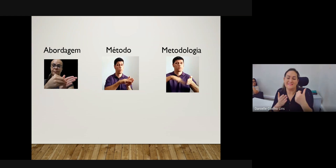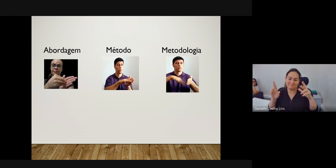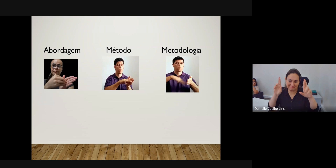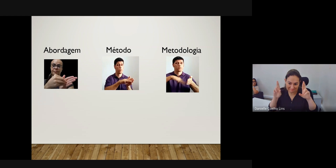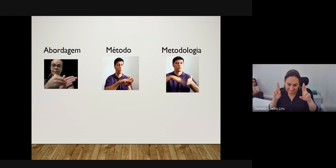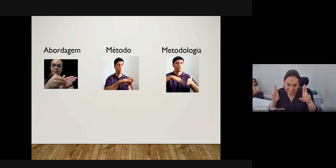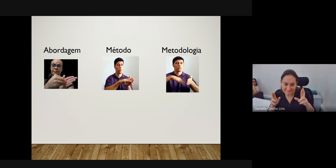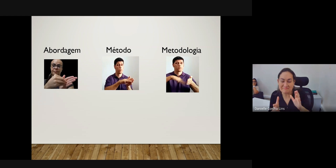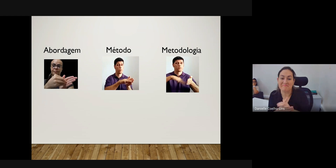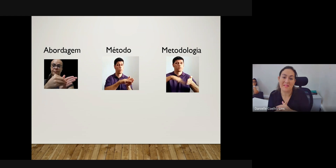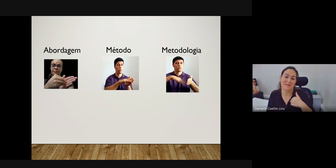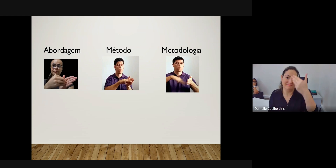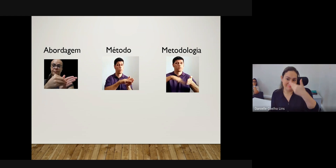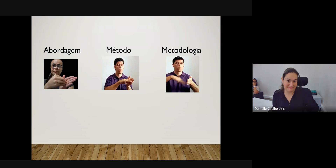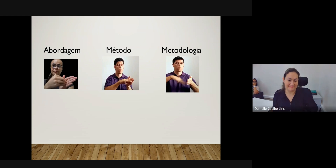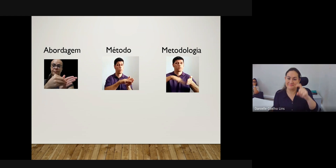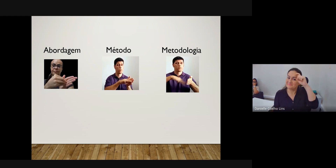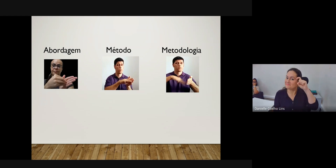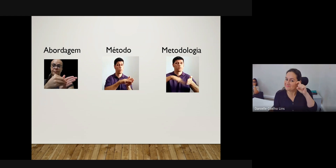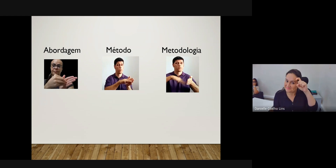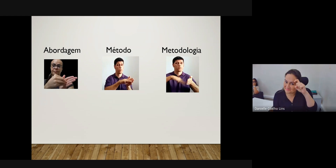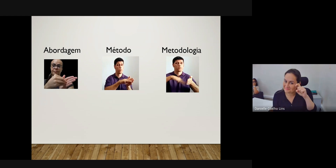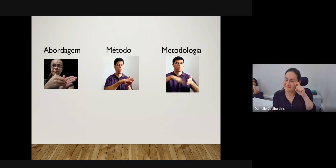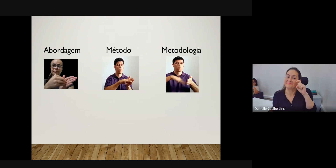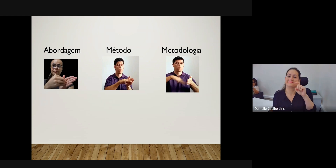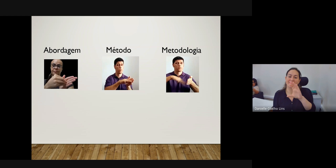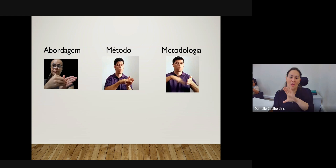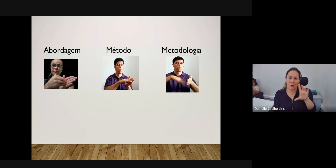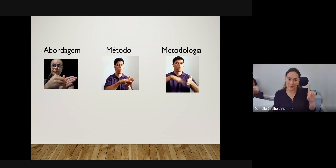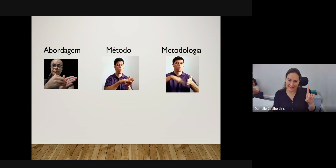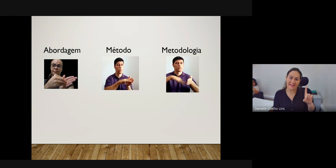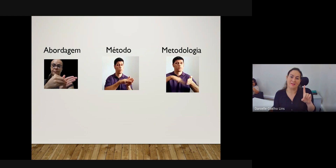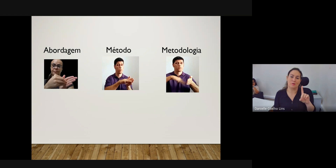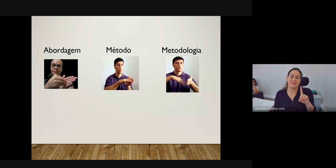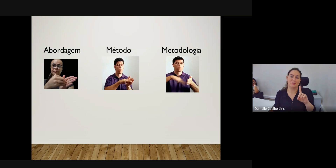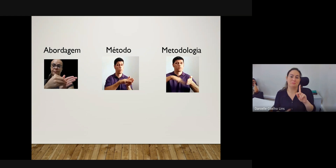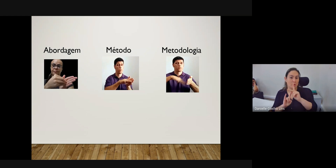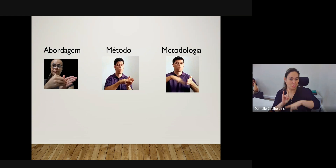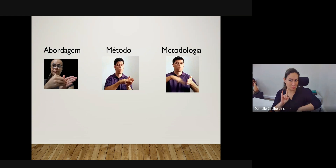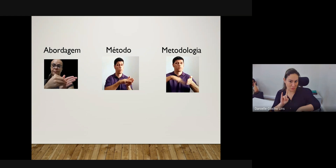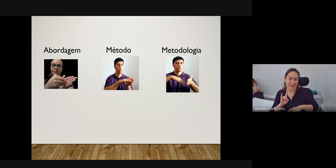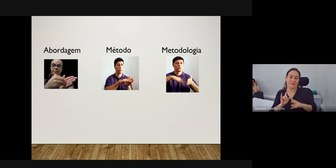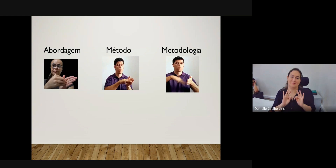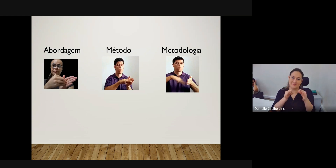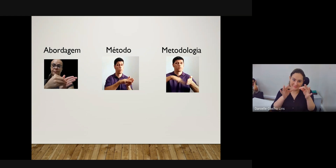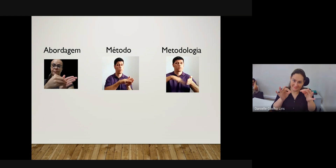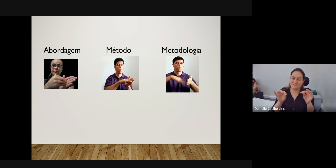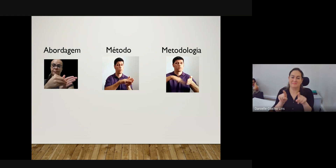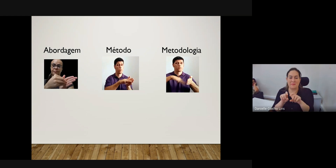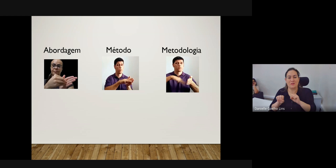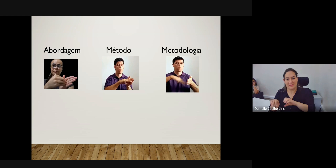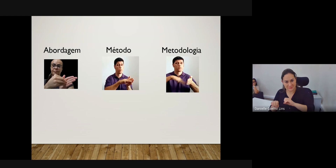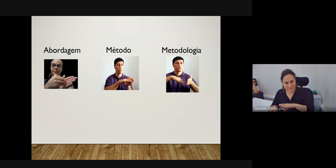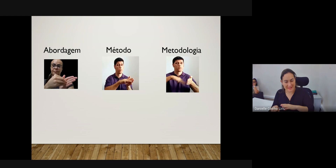de semestre. Desejo um ótimo curso para vocês. Eu me chamo Priscila, meu sinal é esse, eu sou coordenadora